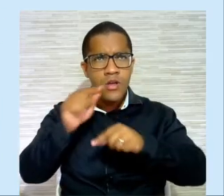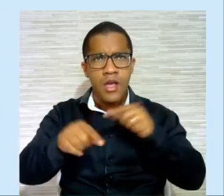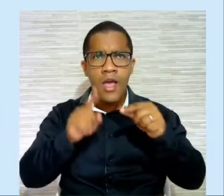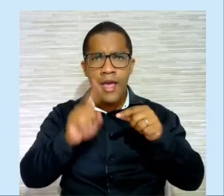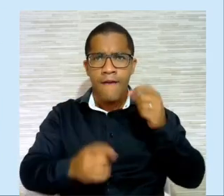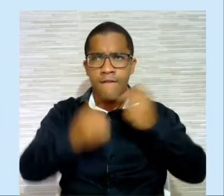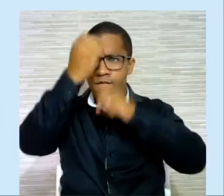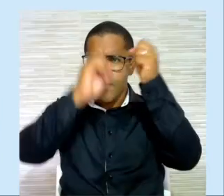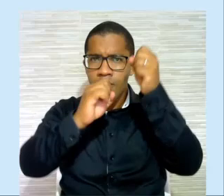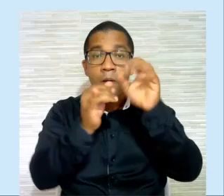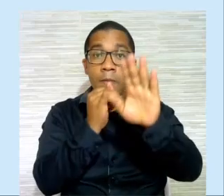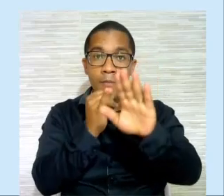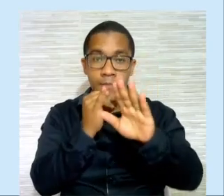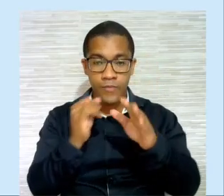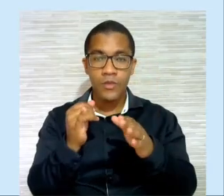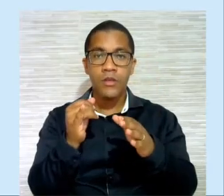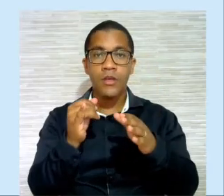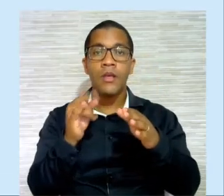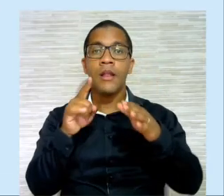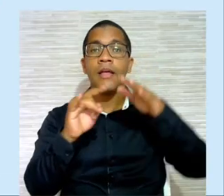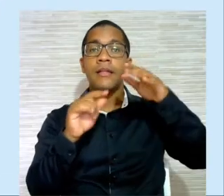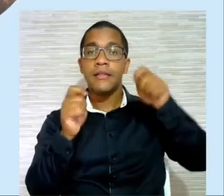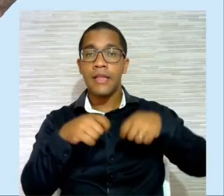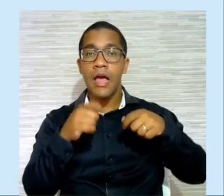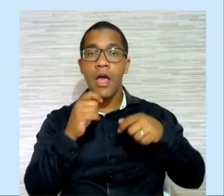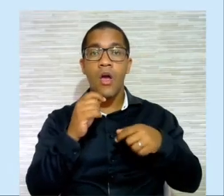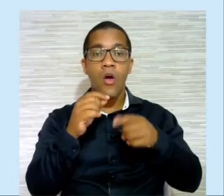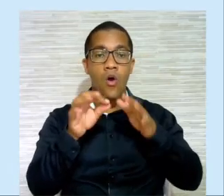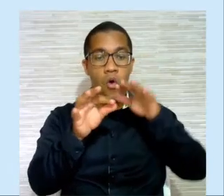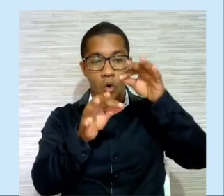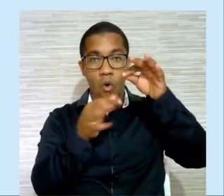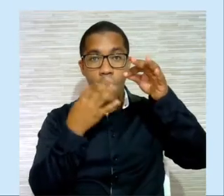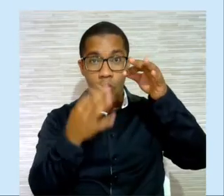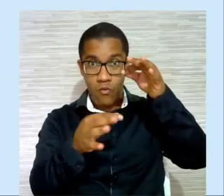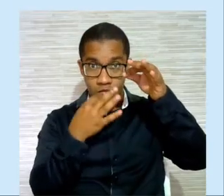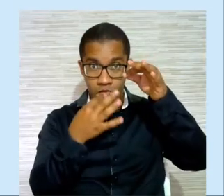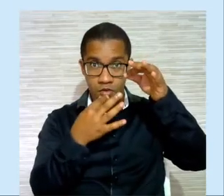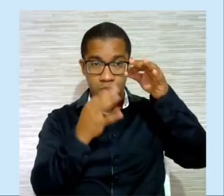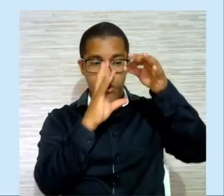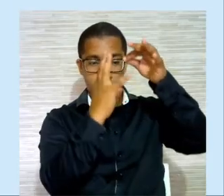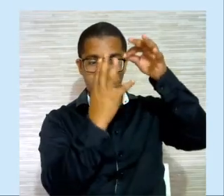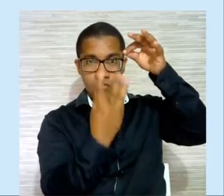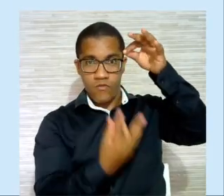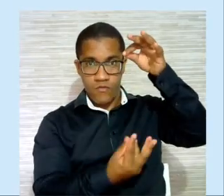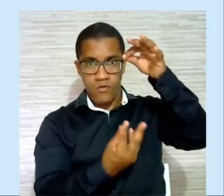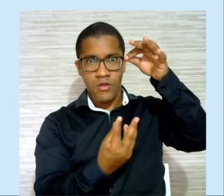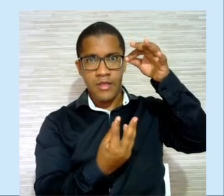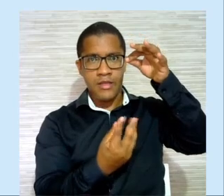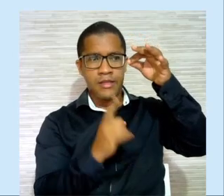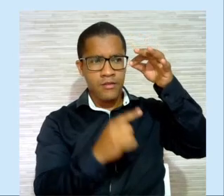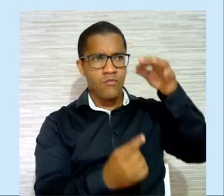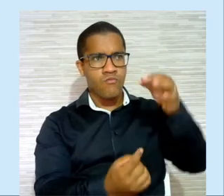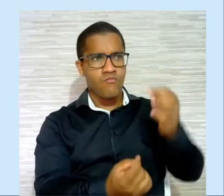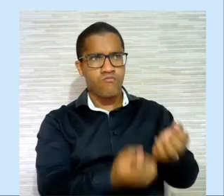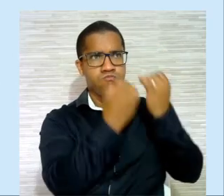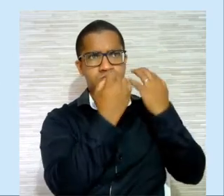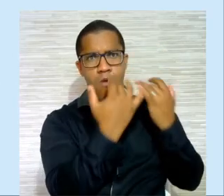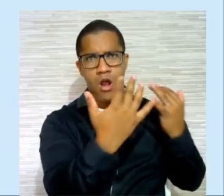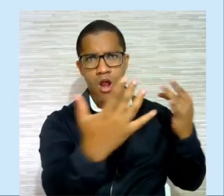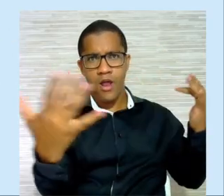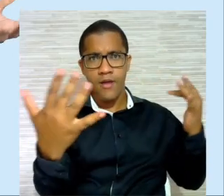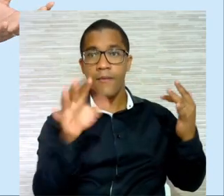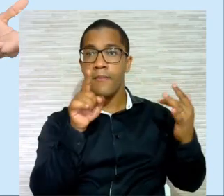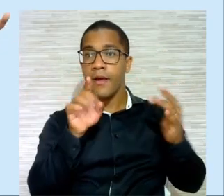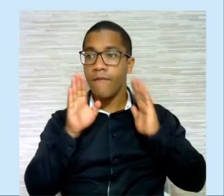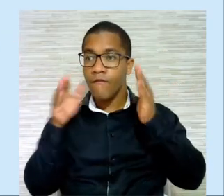produzir, além das uvas, o vinho, o suco da uva, o suco da laranja. Então, existe aí uma superprodução